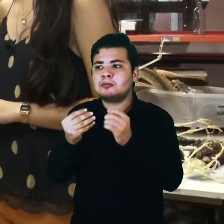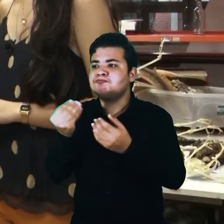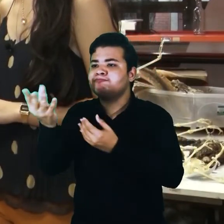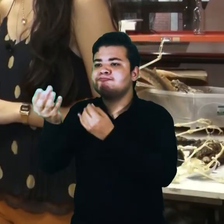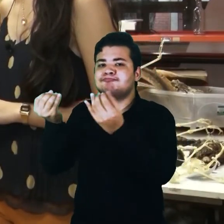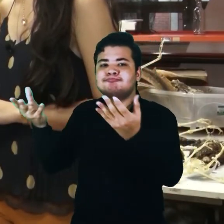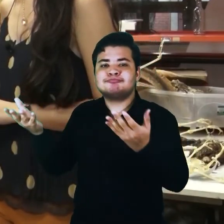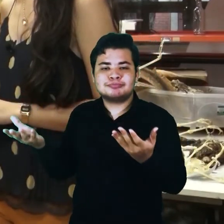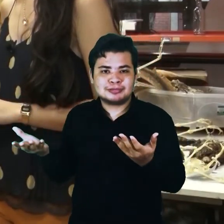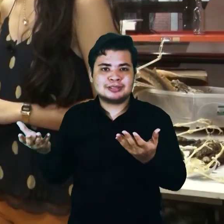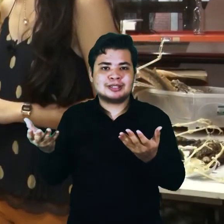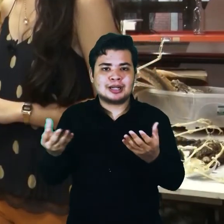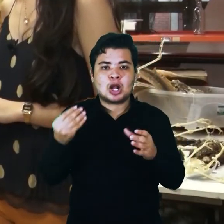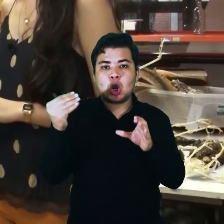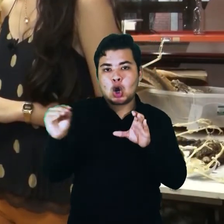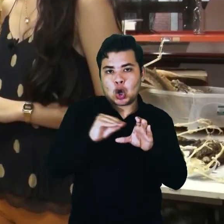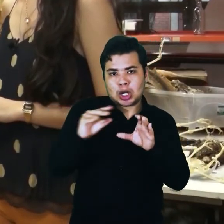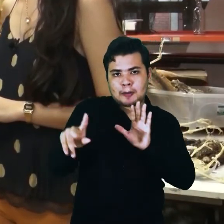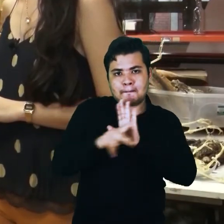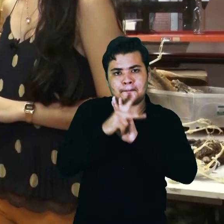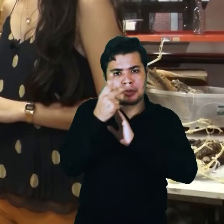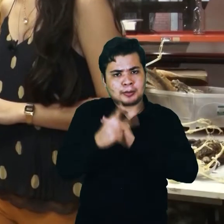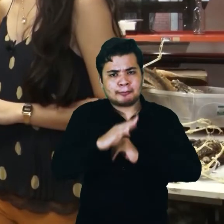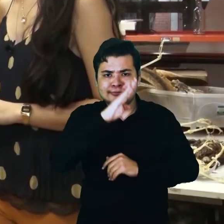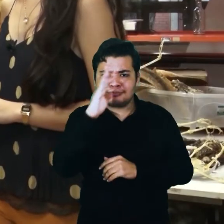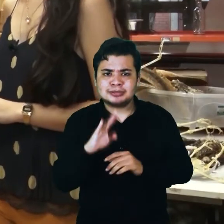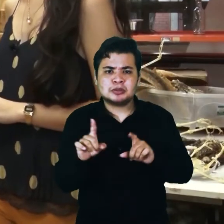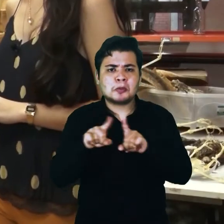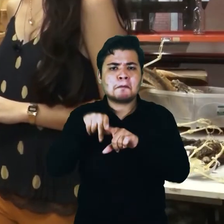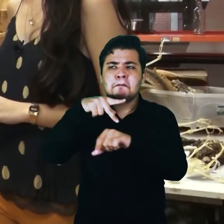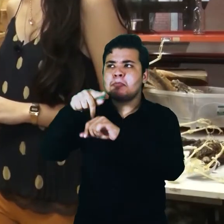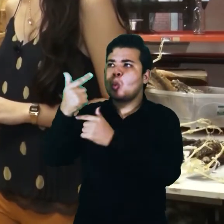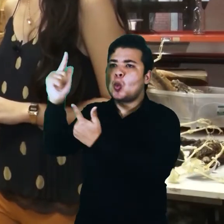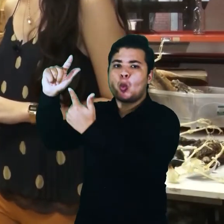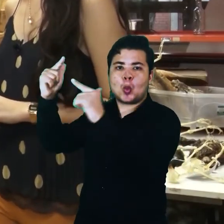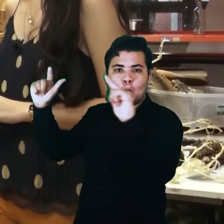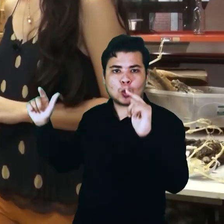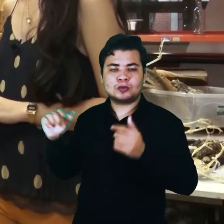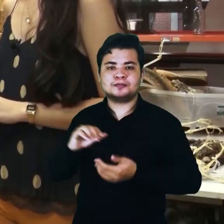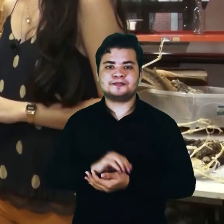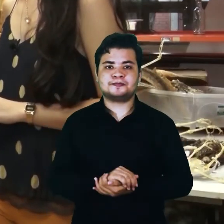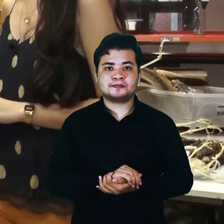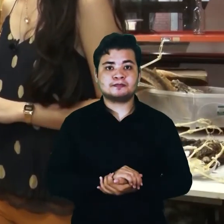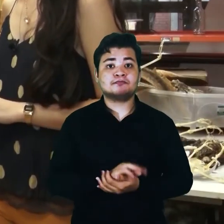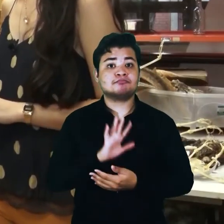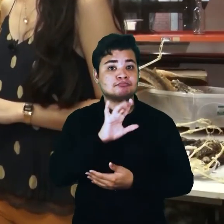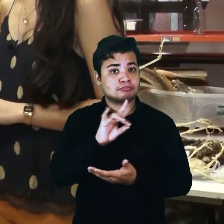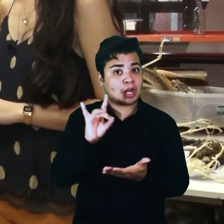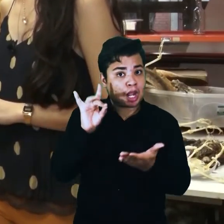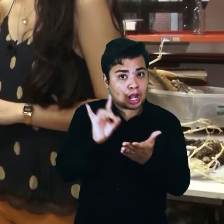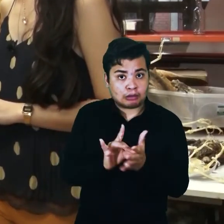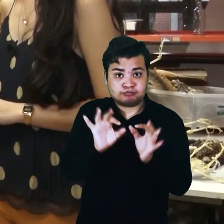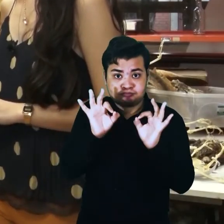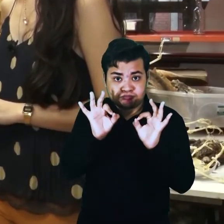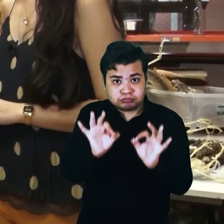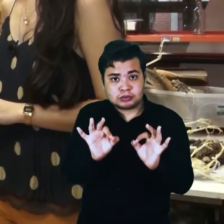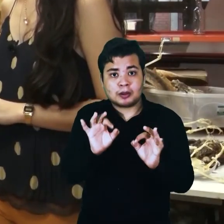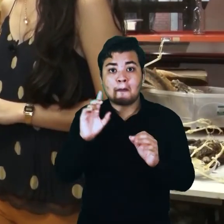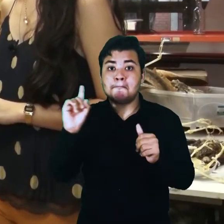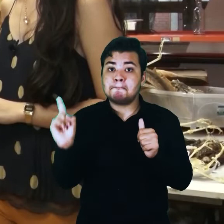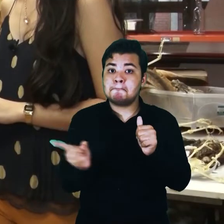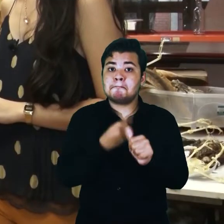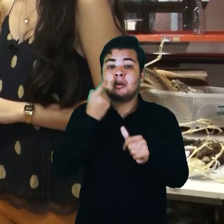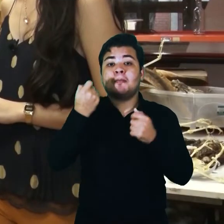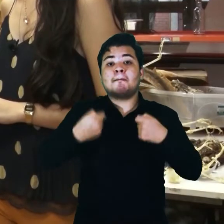Brasil e do exterior, dependendo da quantidade de exemplares que vier. Mas isso só tem validade a partir do momento em que o artigo